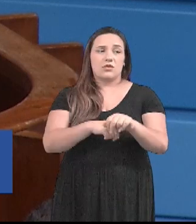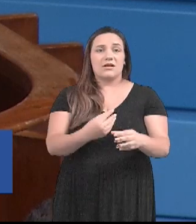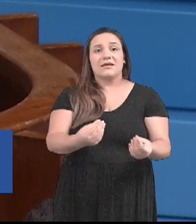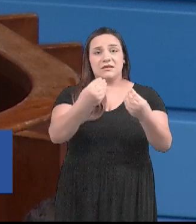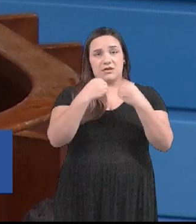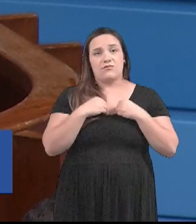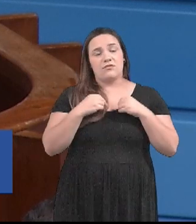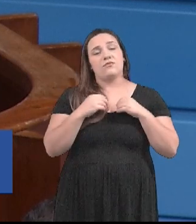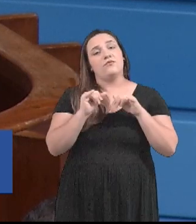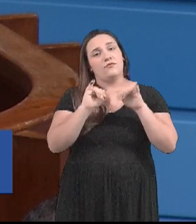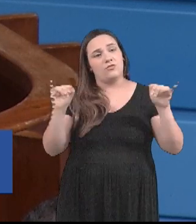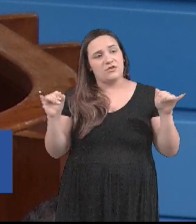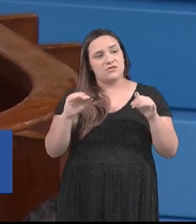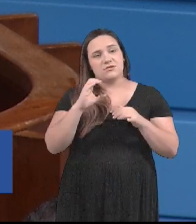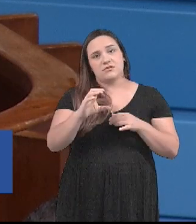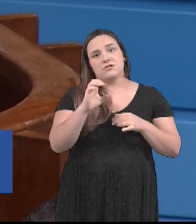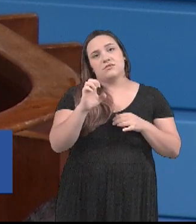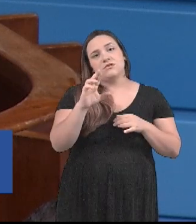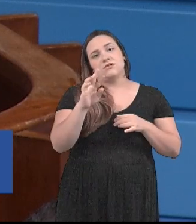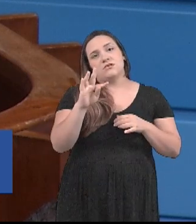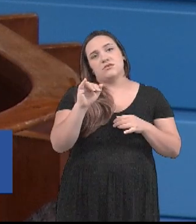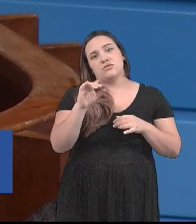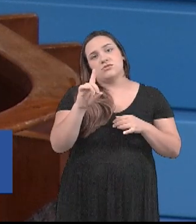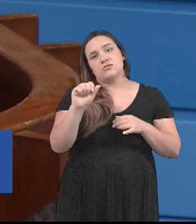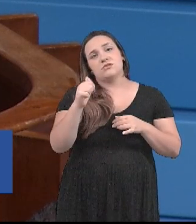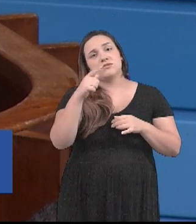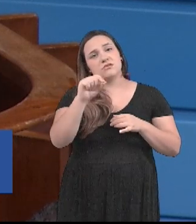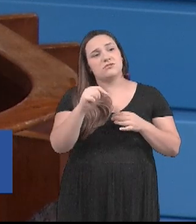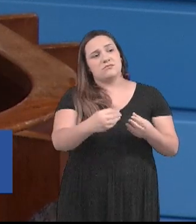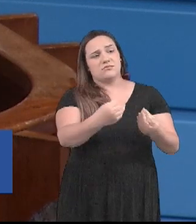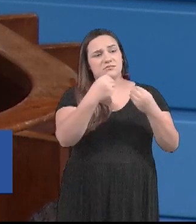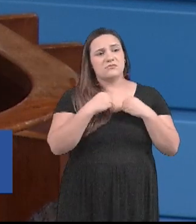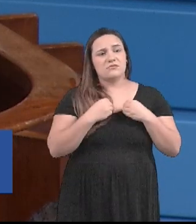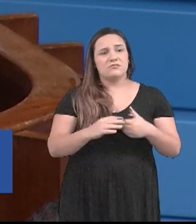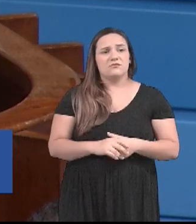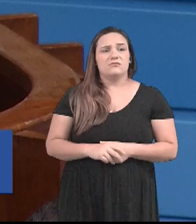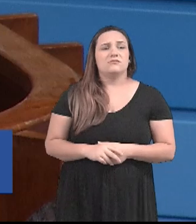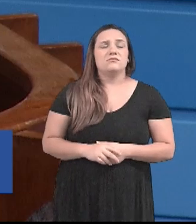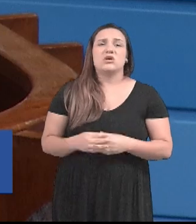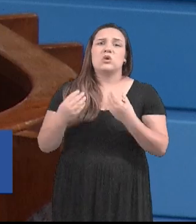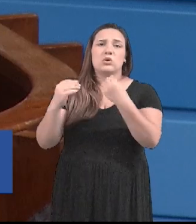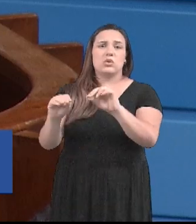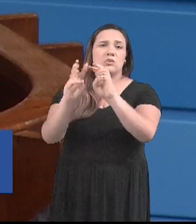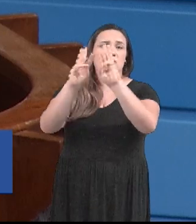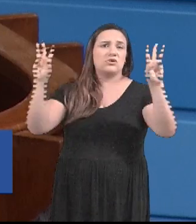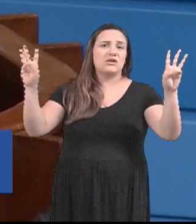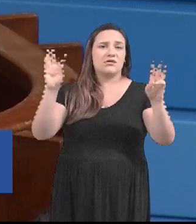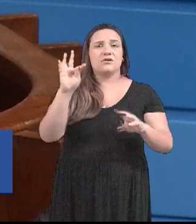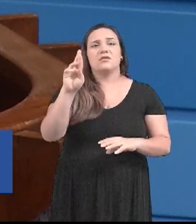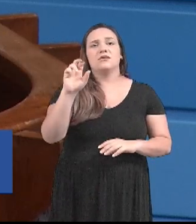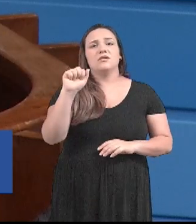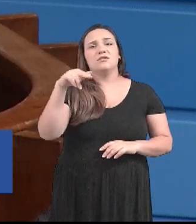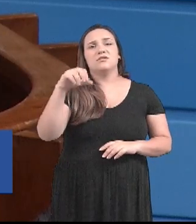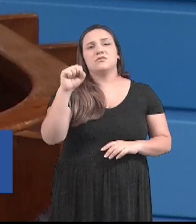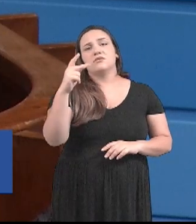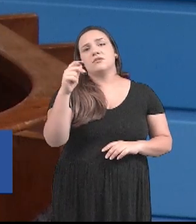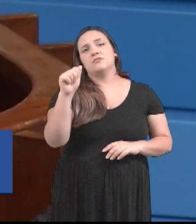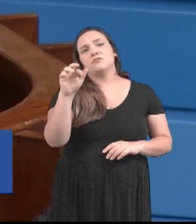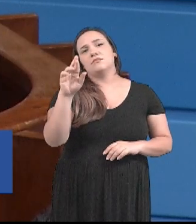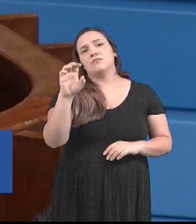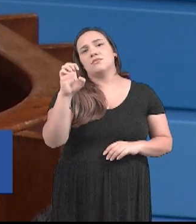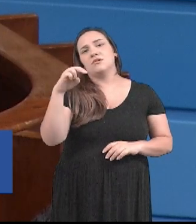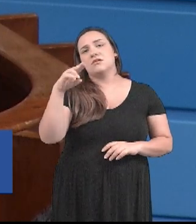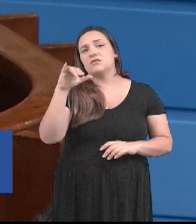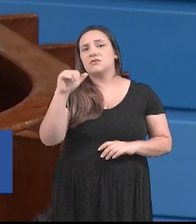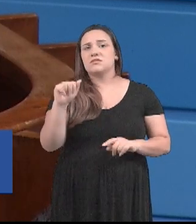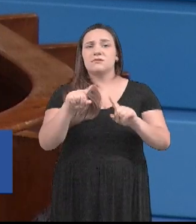em caráter de certidão, que é o que eu reivindico na justiça, inseriu no portal da transparência. E ao comparar